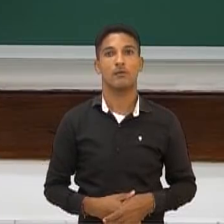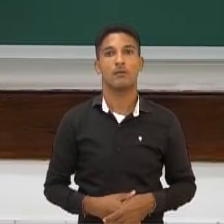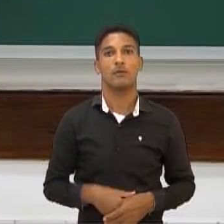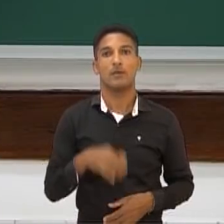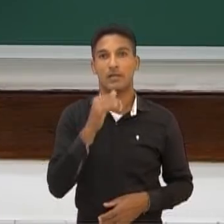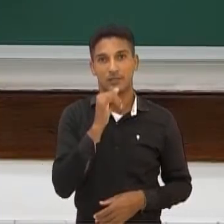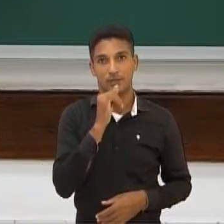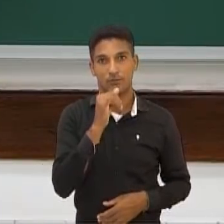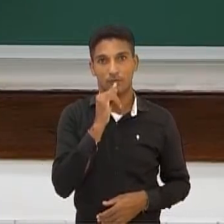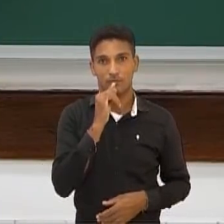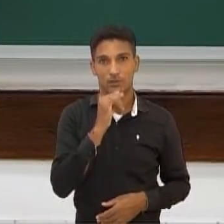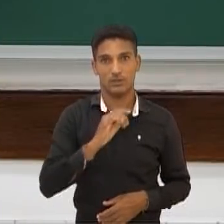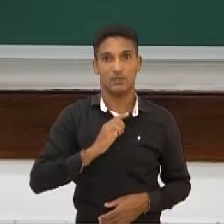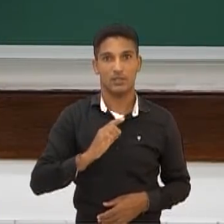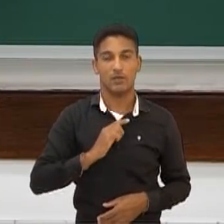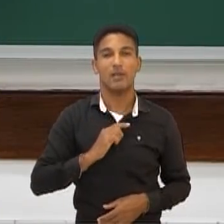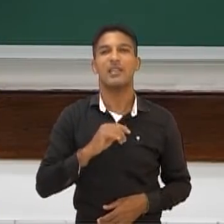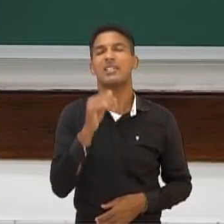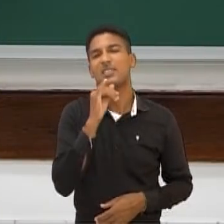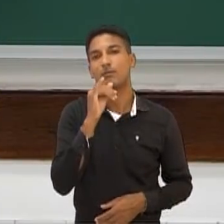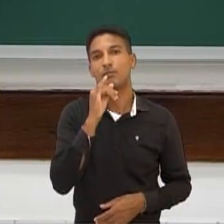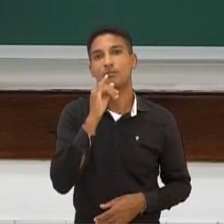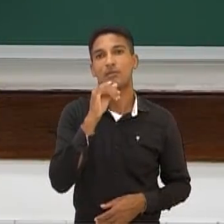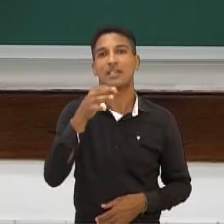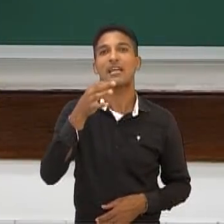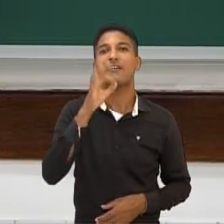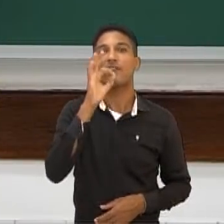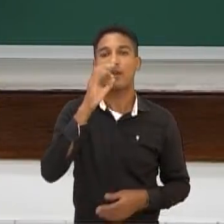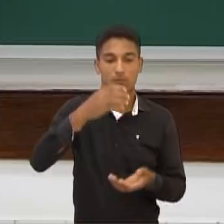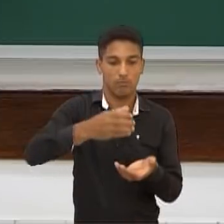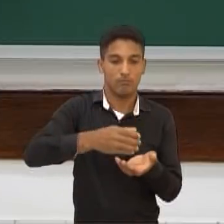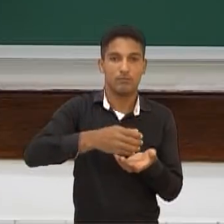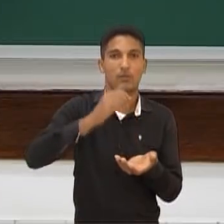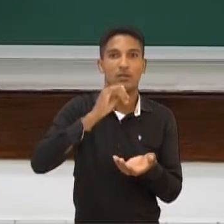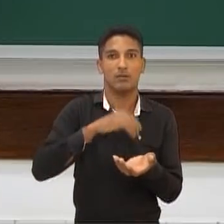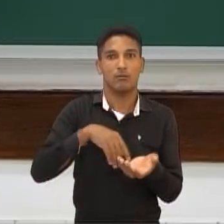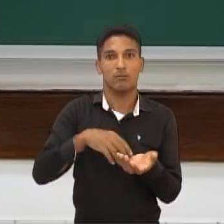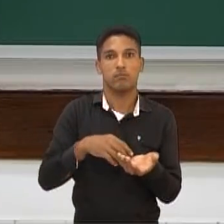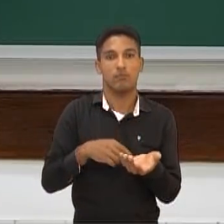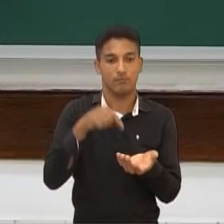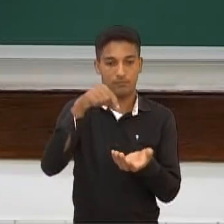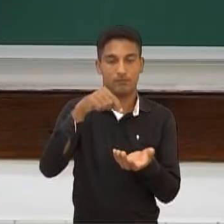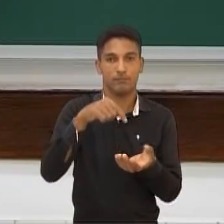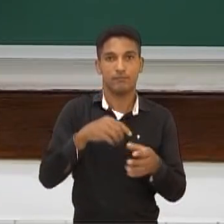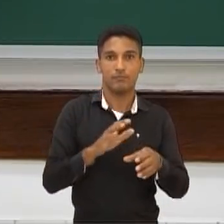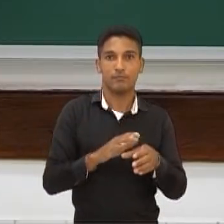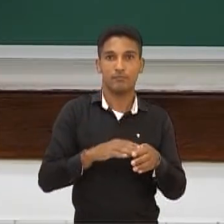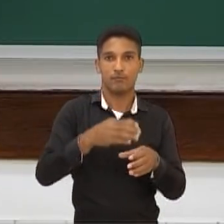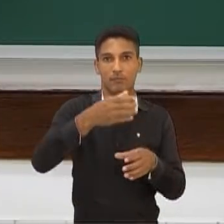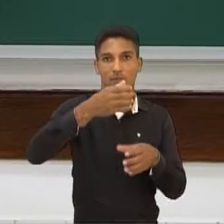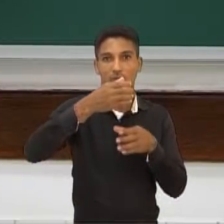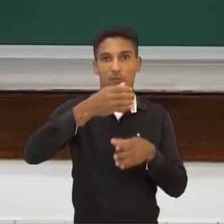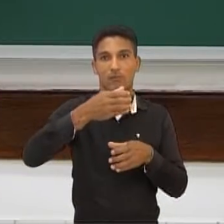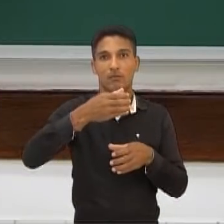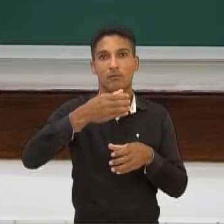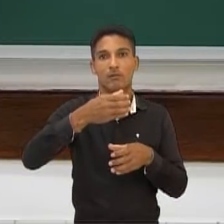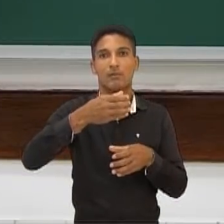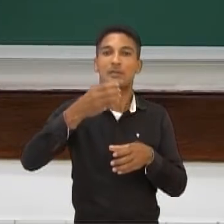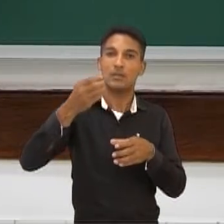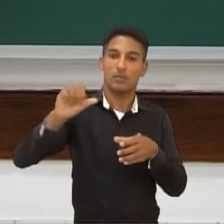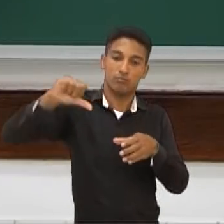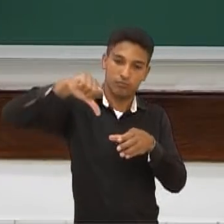máquina, uma garrafa de café, você coloca o café a uma temperatura elevada.